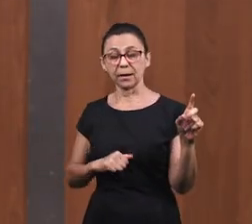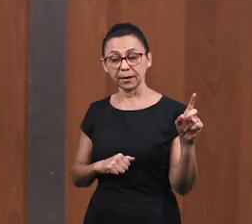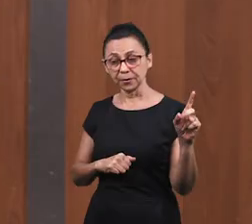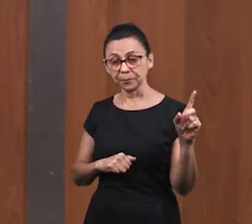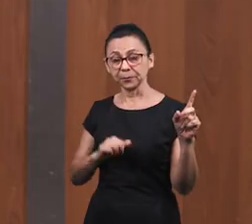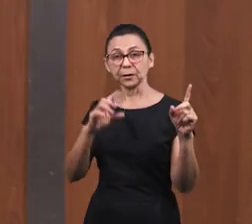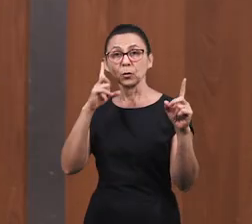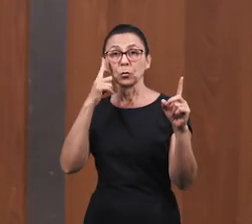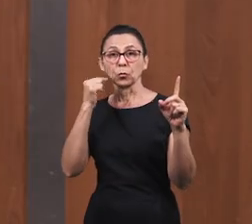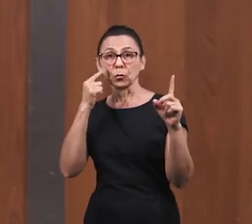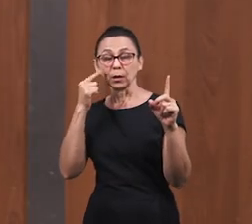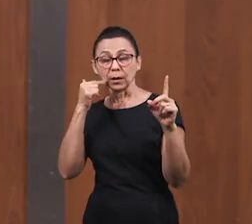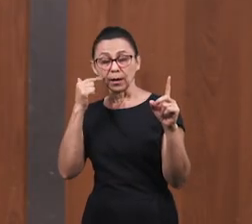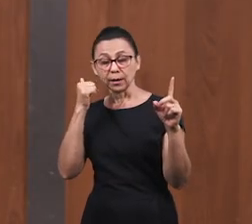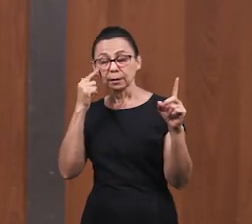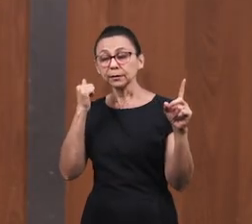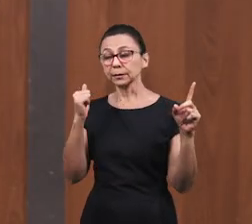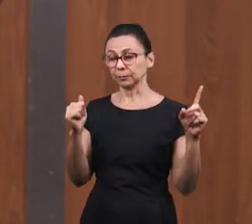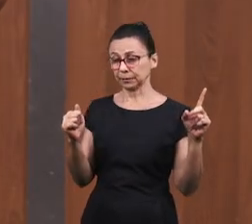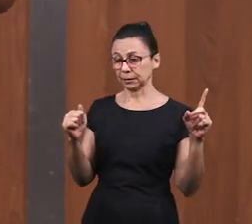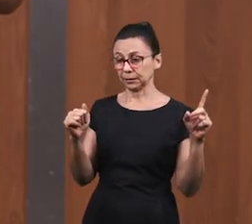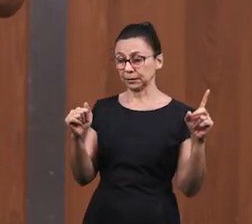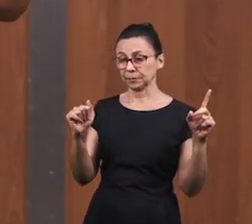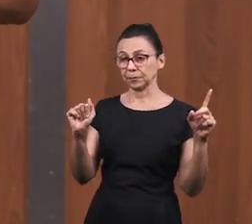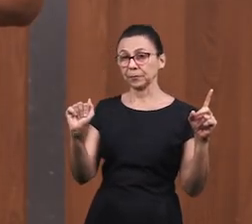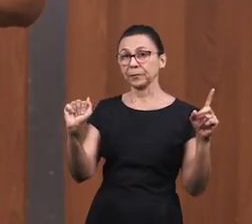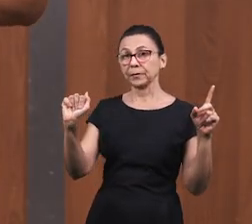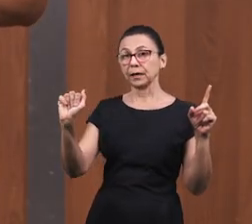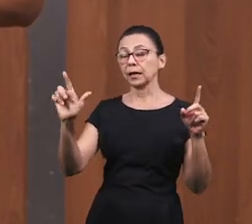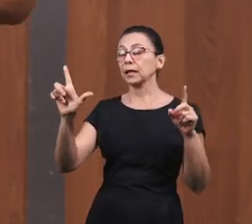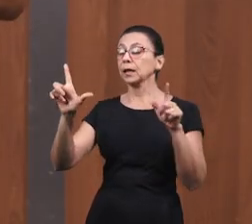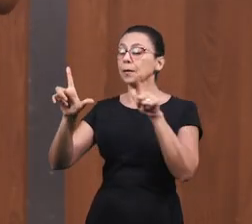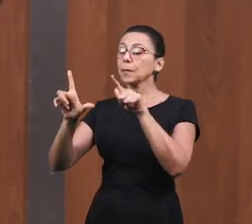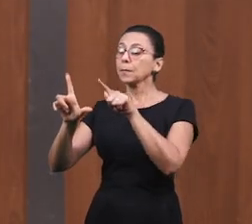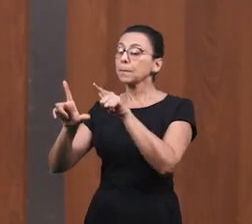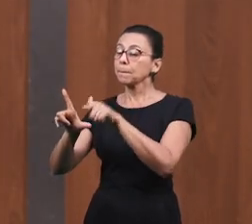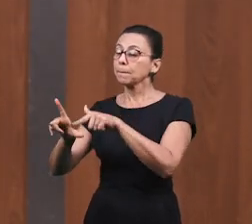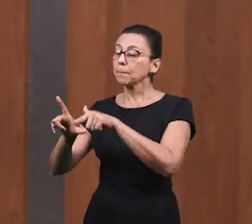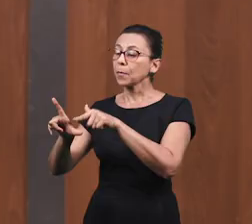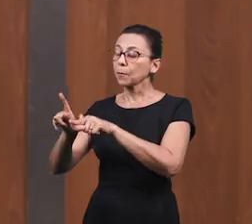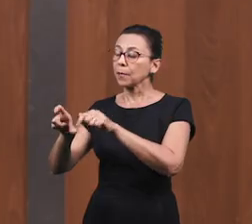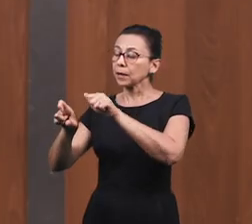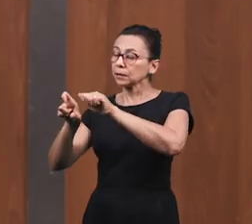Jesus continuou falando com Simão: Simão, você não me deu um beijo quando eu